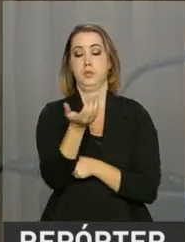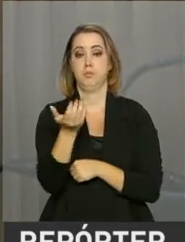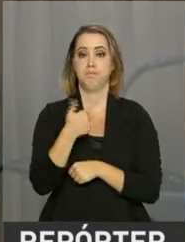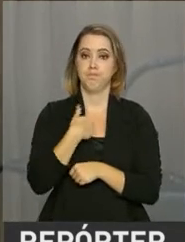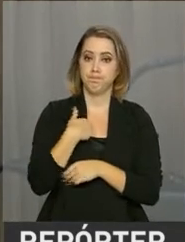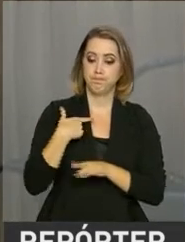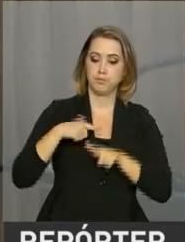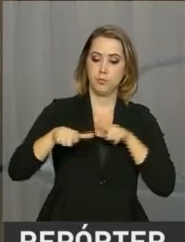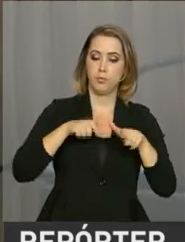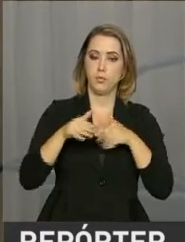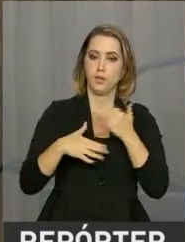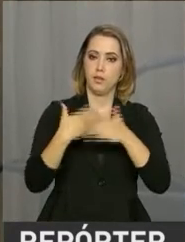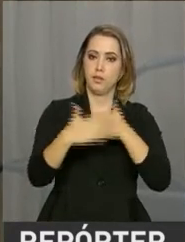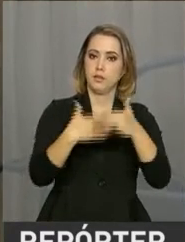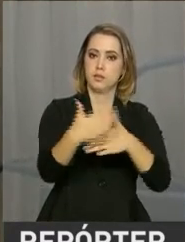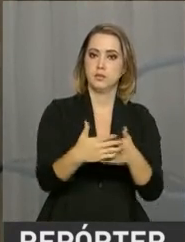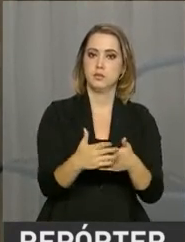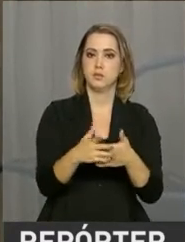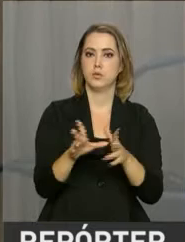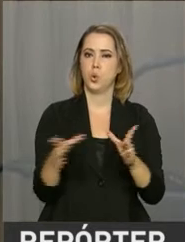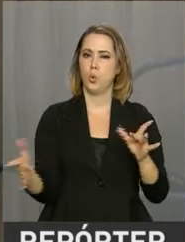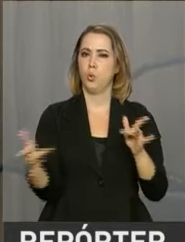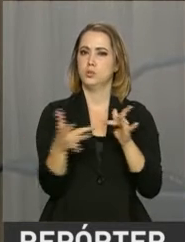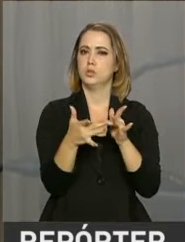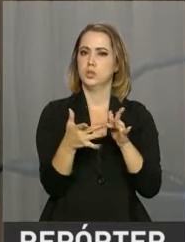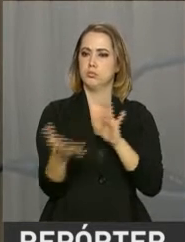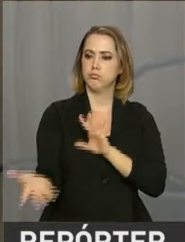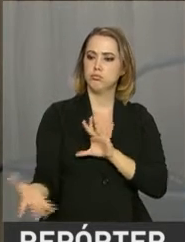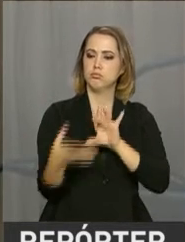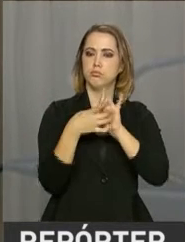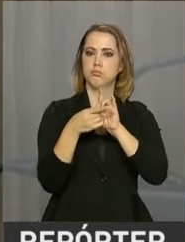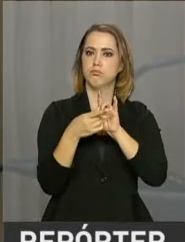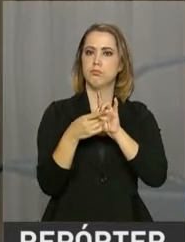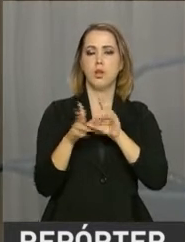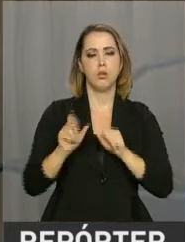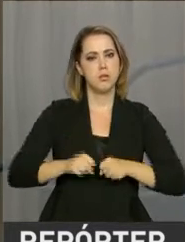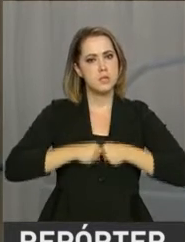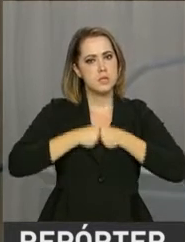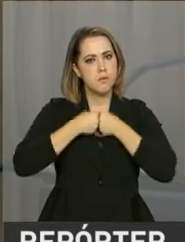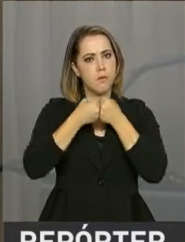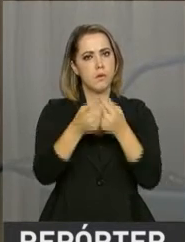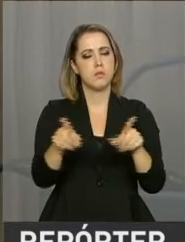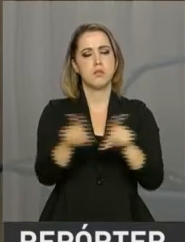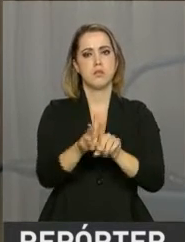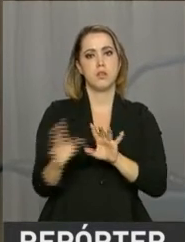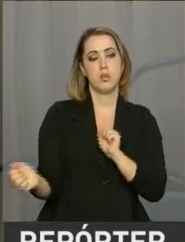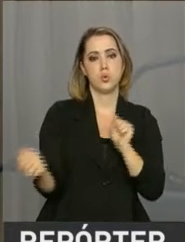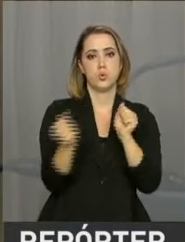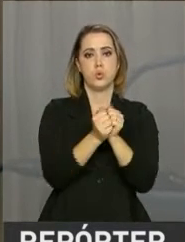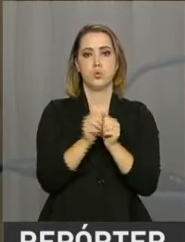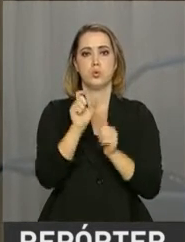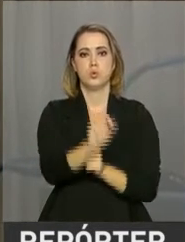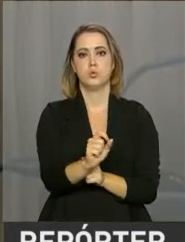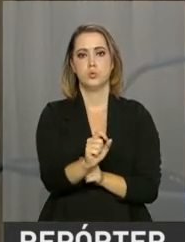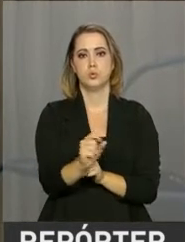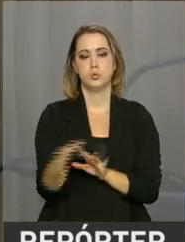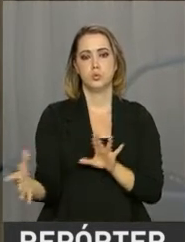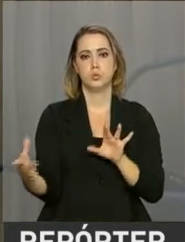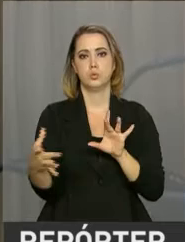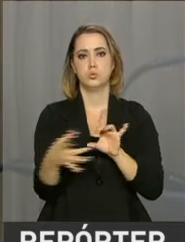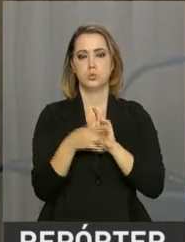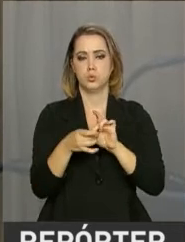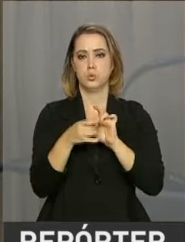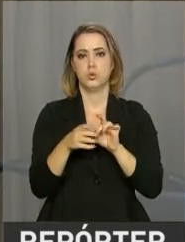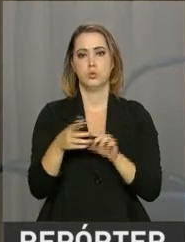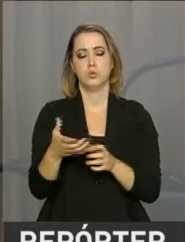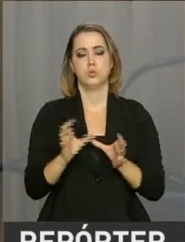da minha gestão, interagir, intensificar e atuar fortemente em conjunto com os